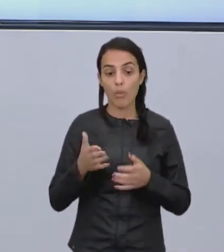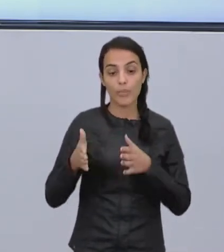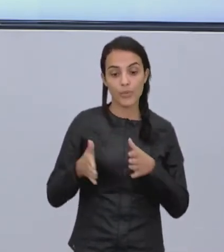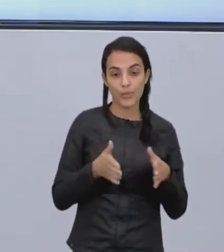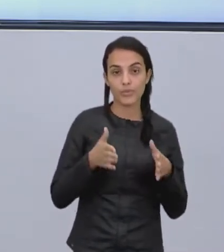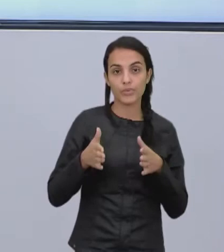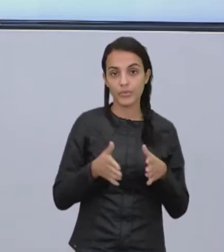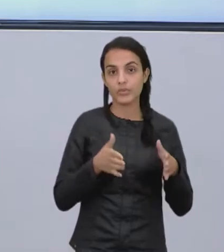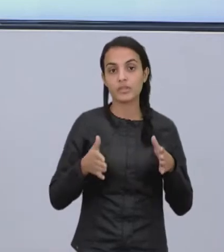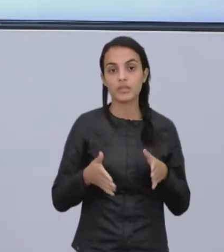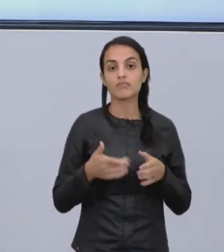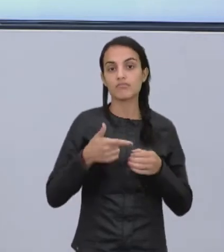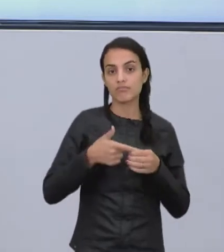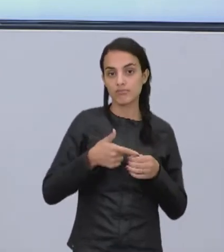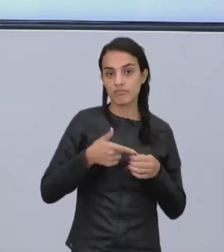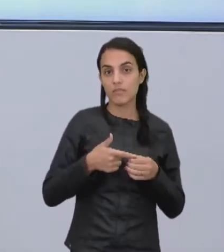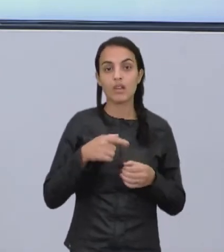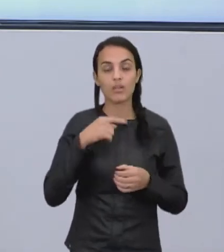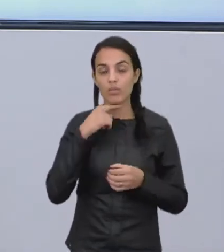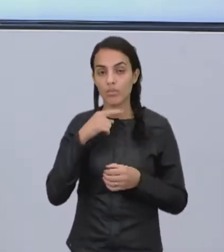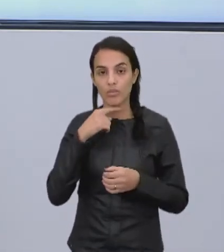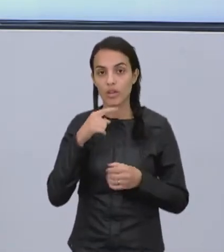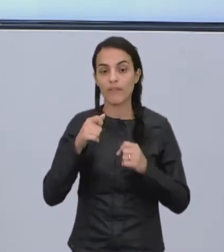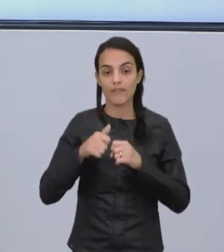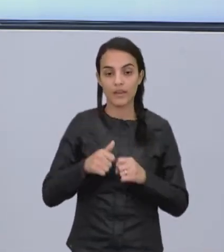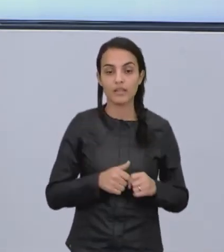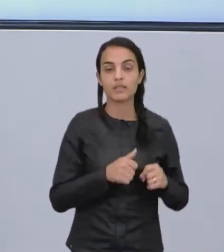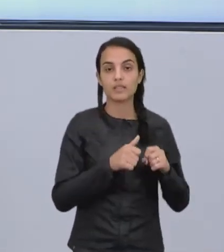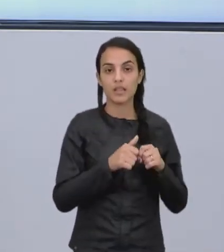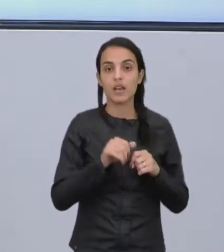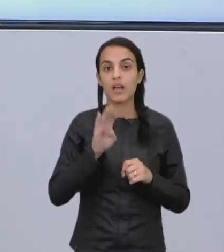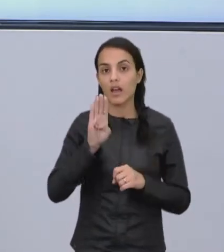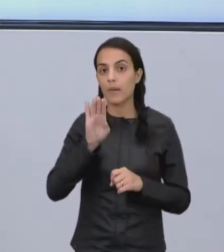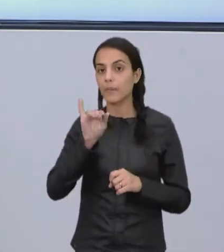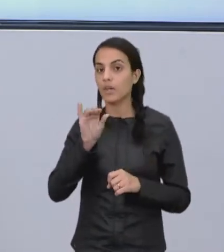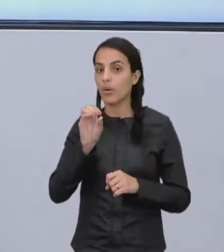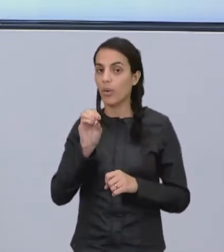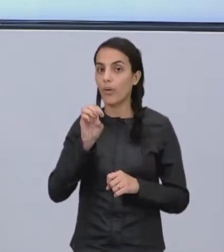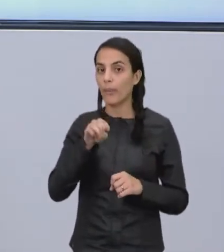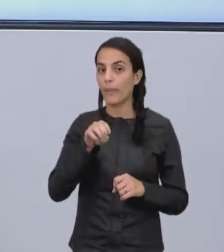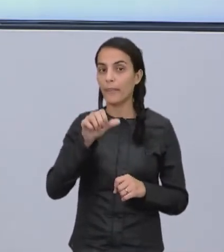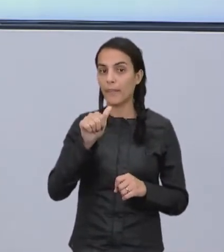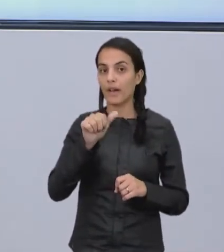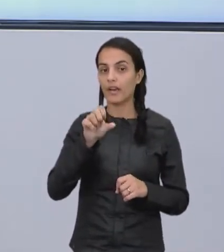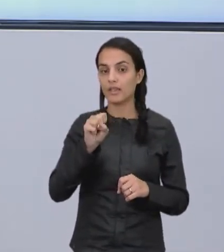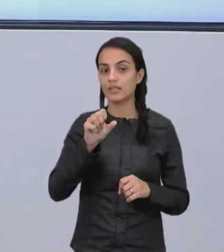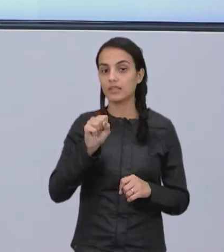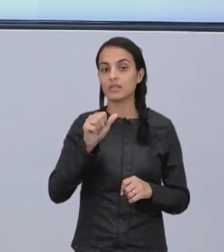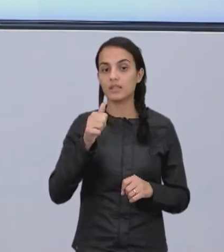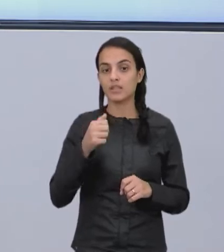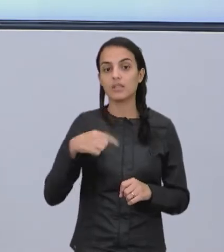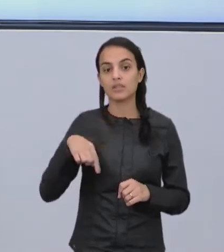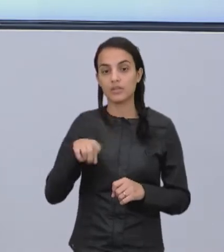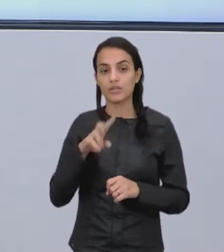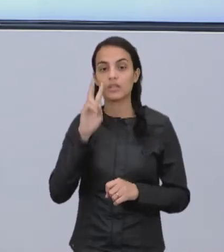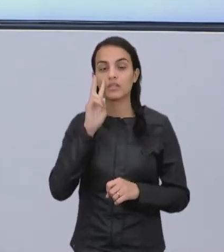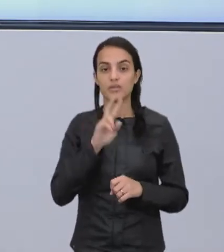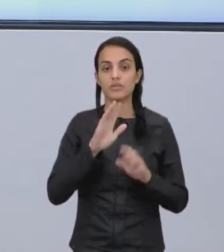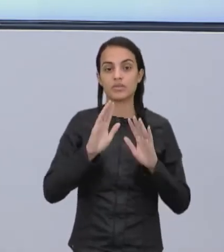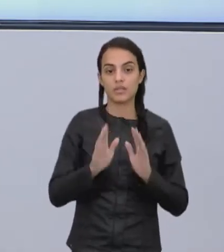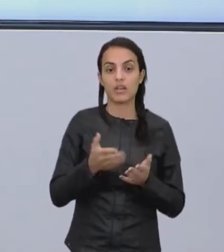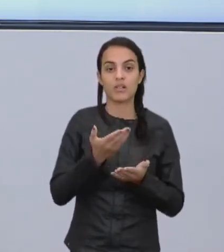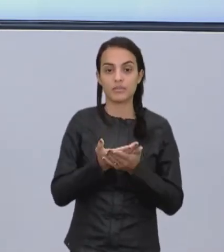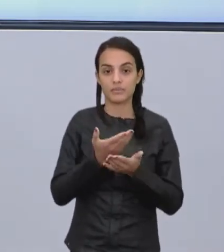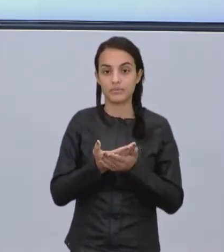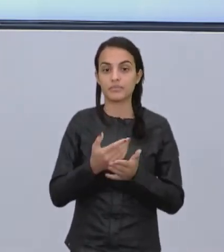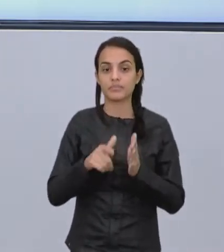combustíveis que não façam esse tipo de coisa, né? Então, a biomassa é uma dessas propostas. A biomassa, a gente já viu em aulas anteriores